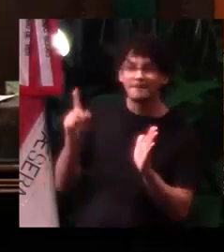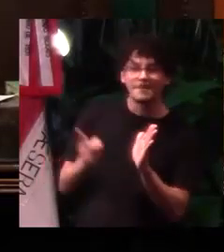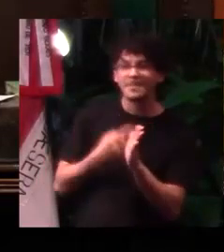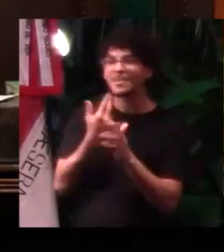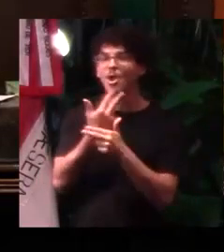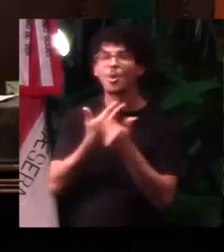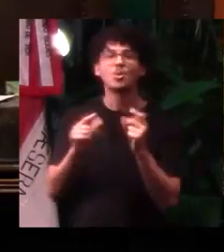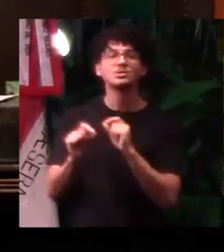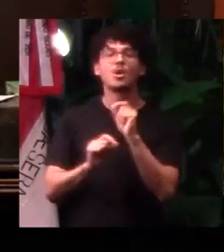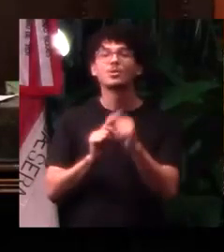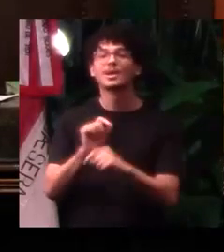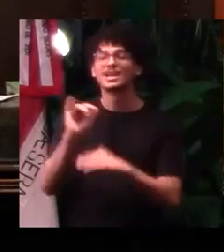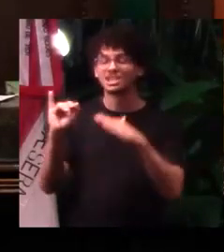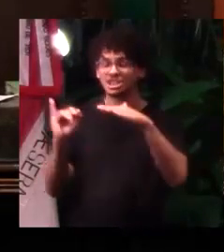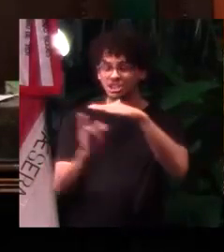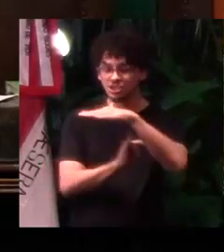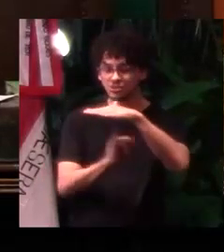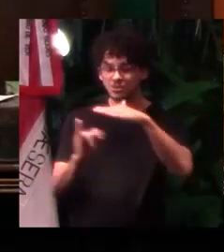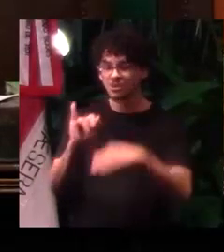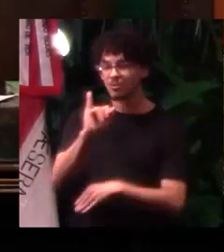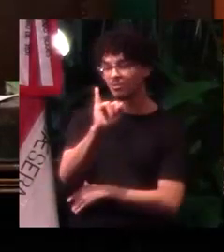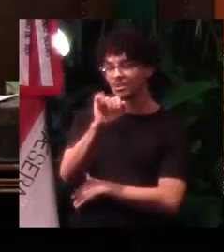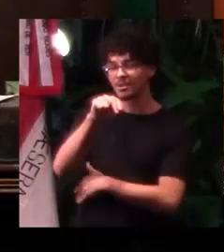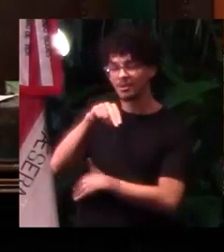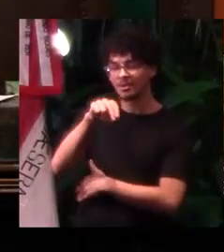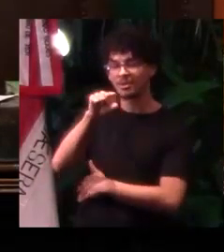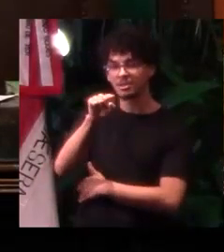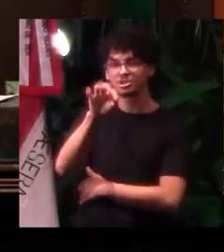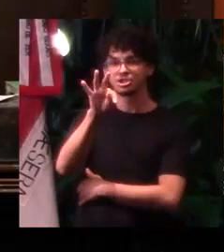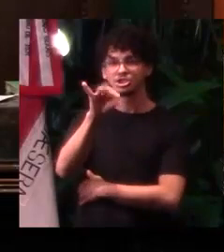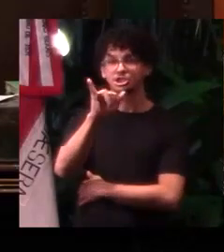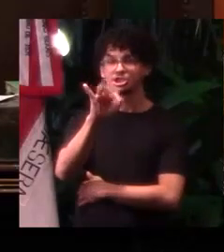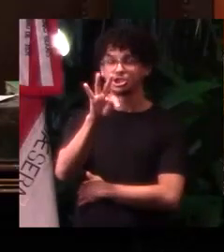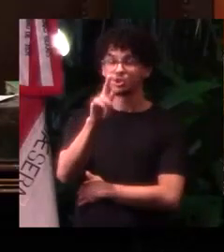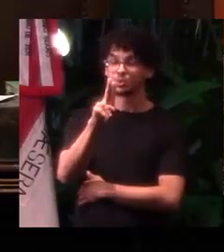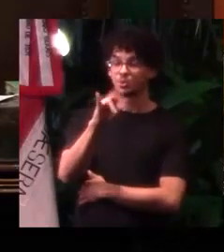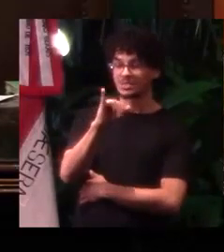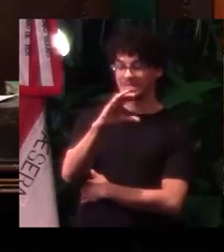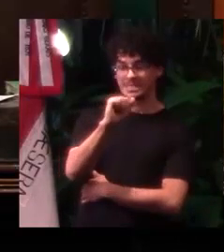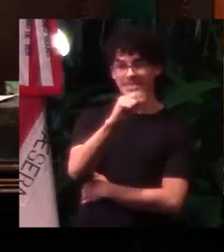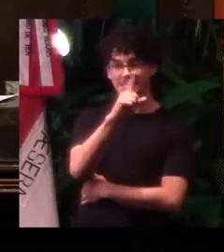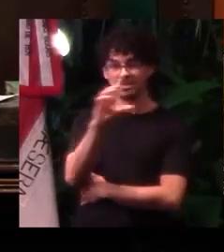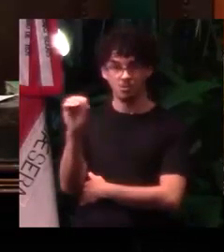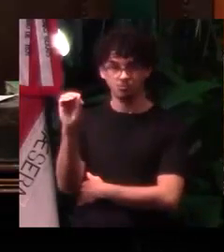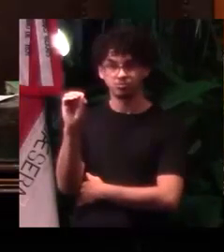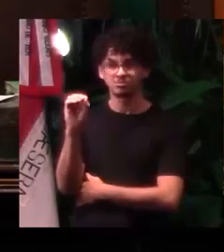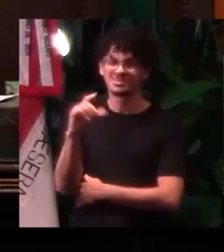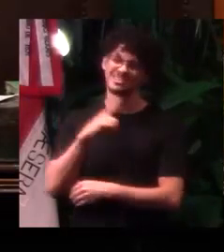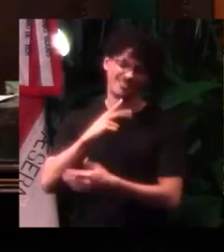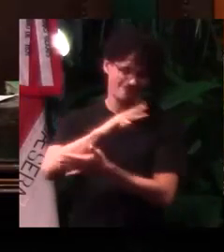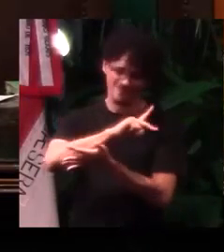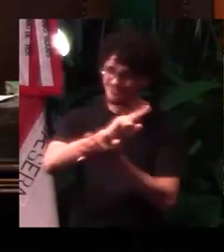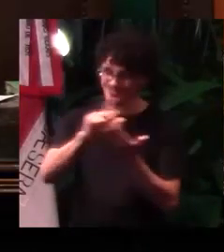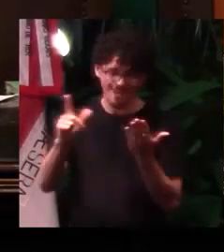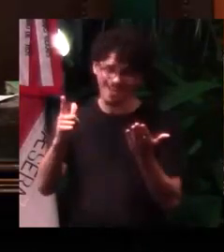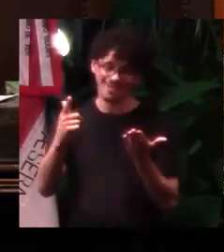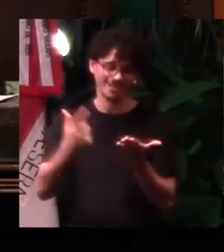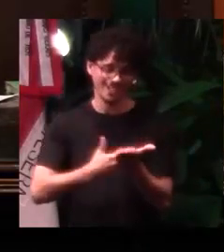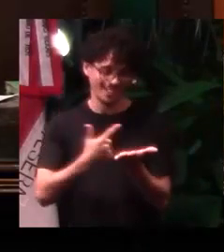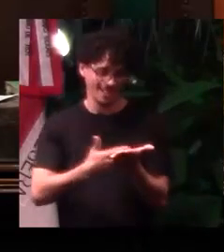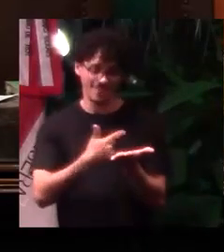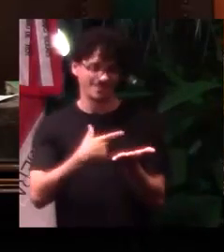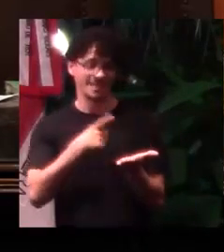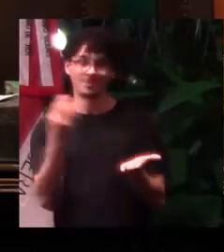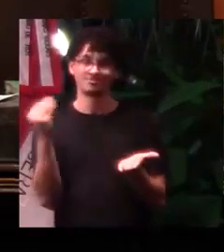é instituição. São vários os volumes clássicos, né, de obras jurídicas que têm o nome